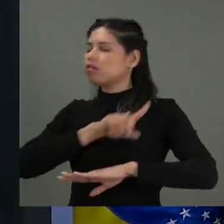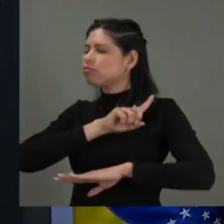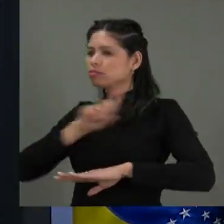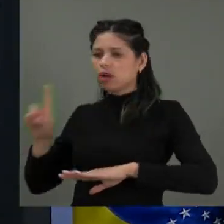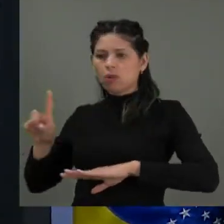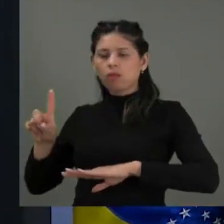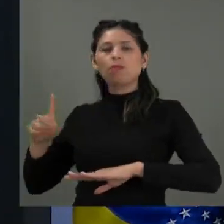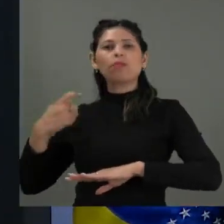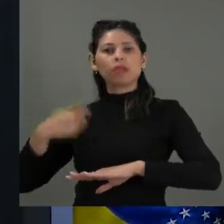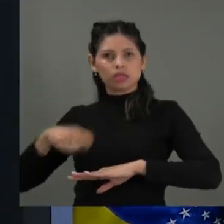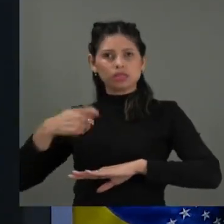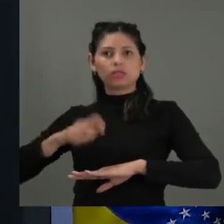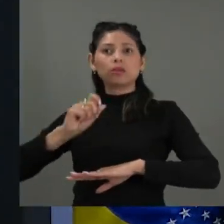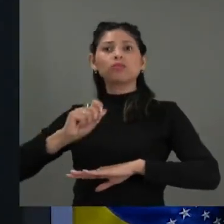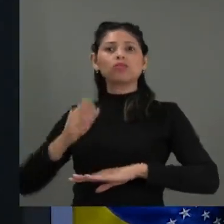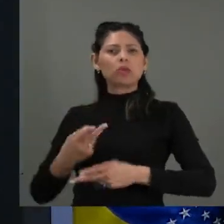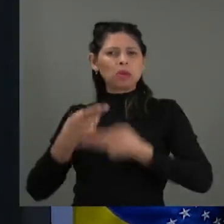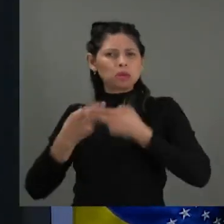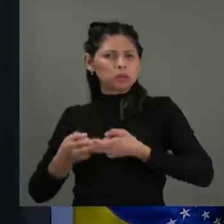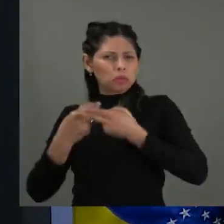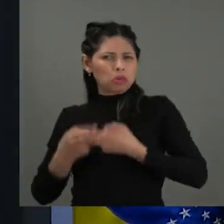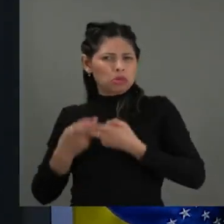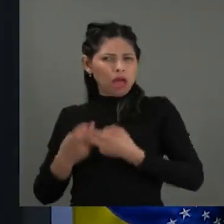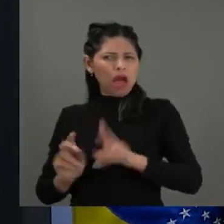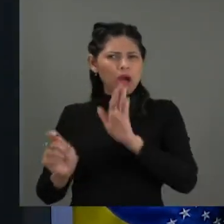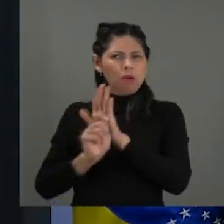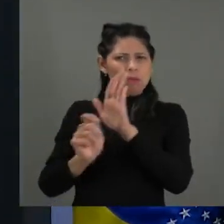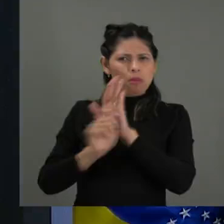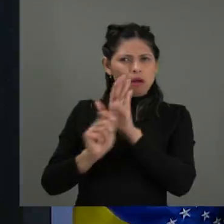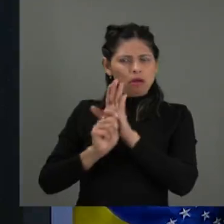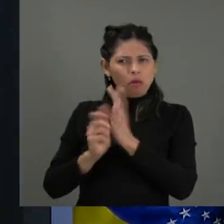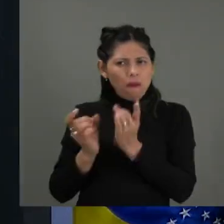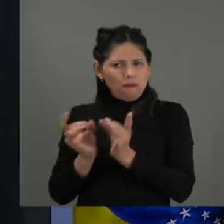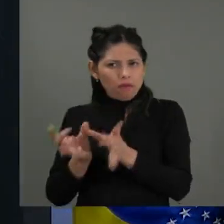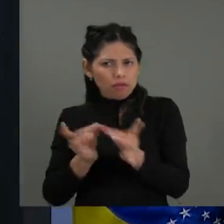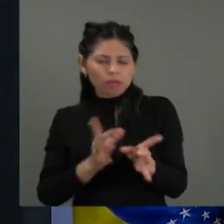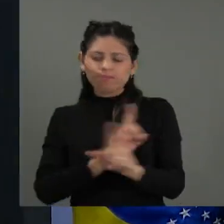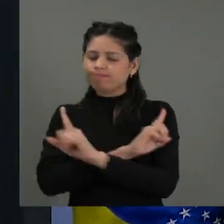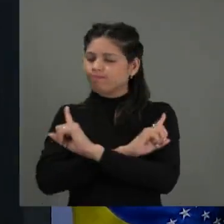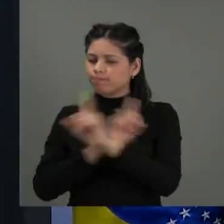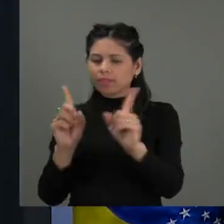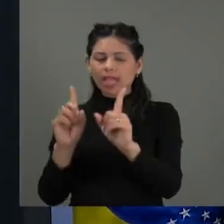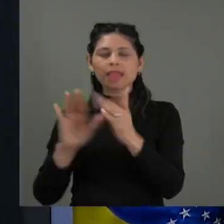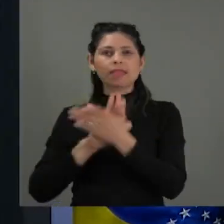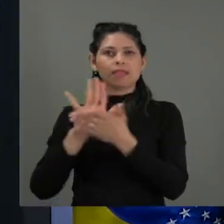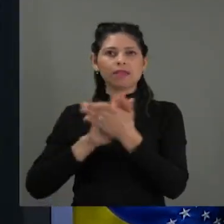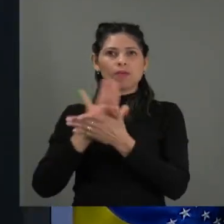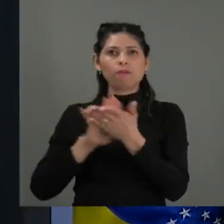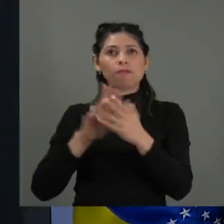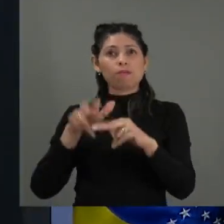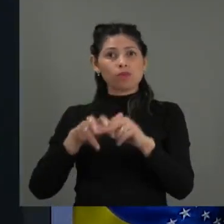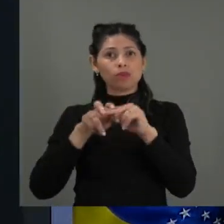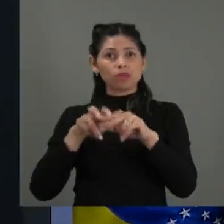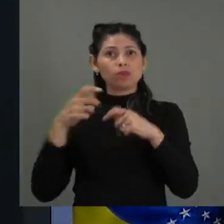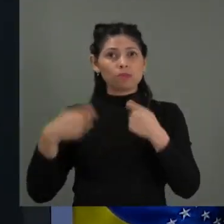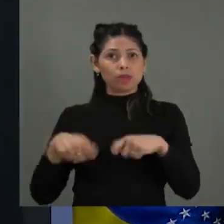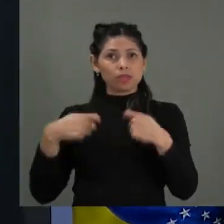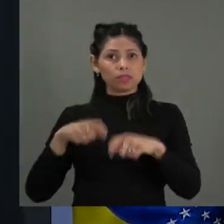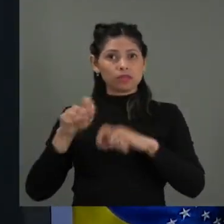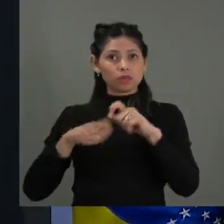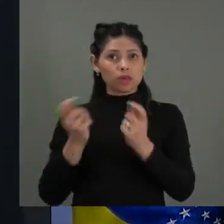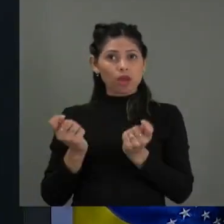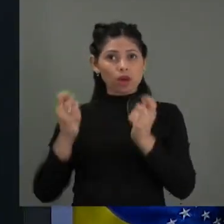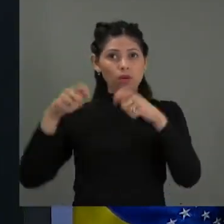contra o porte de maconha, né? Então isso, a descriminalização é uma